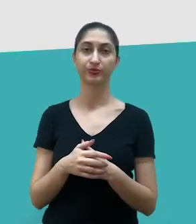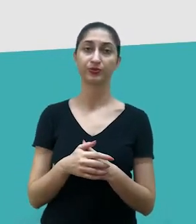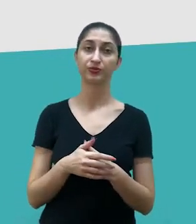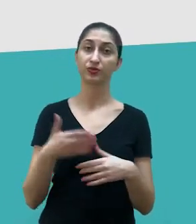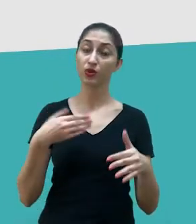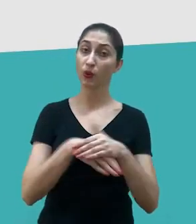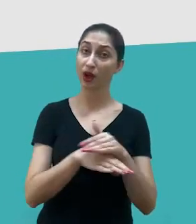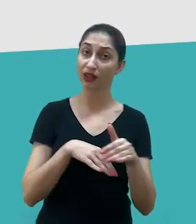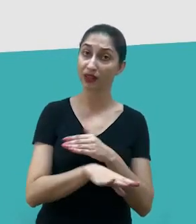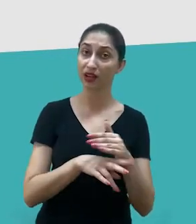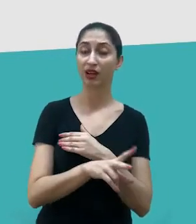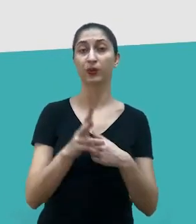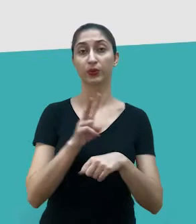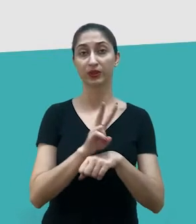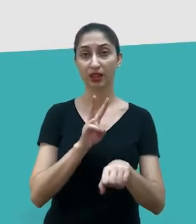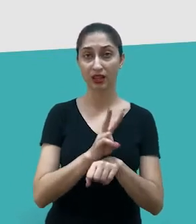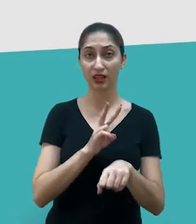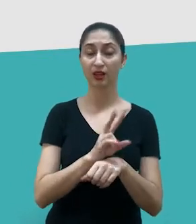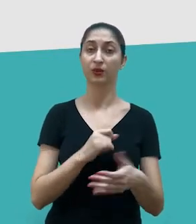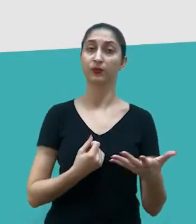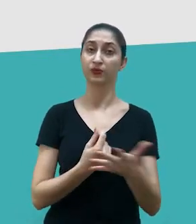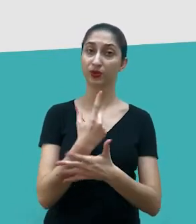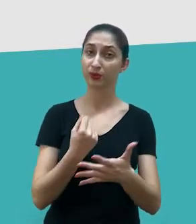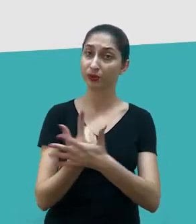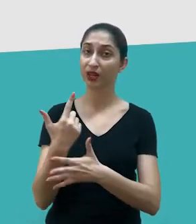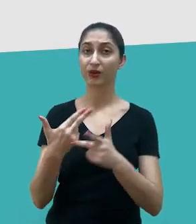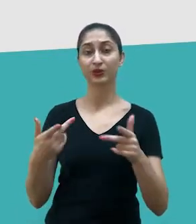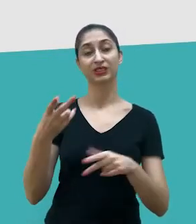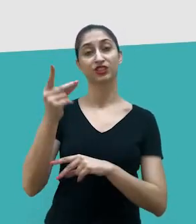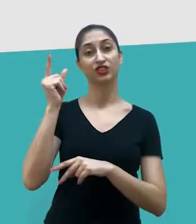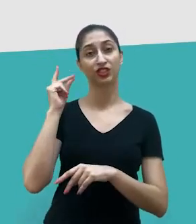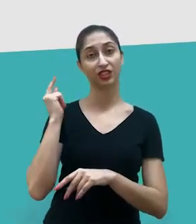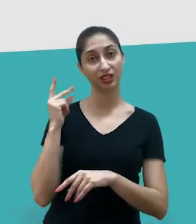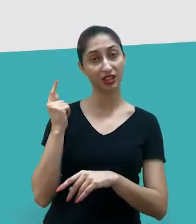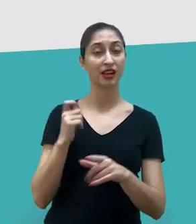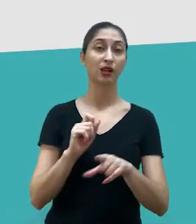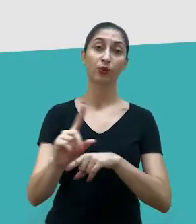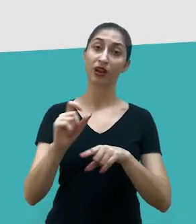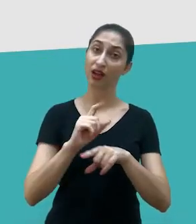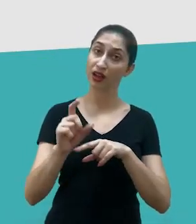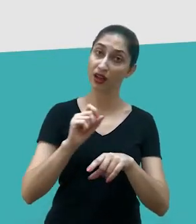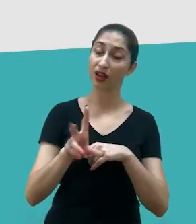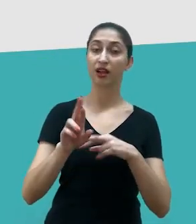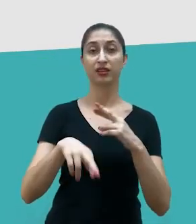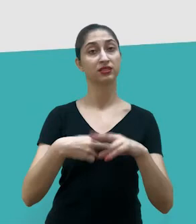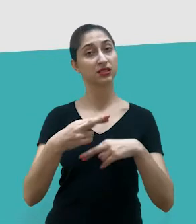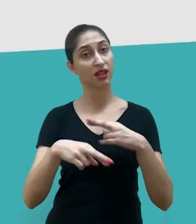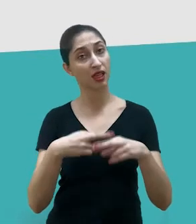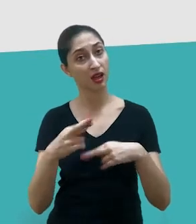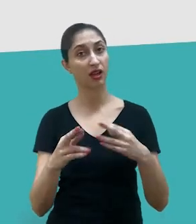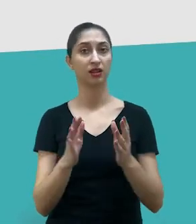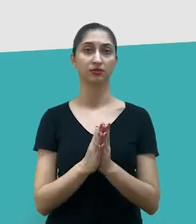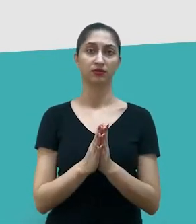guardar bem, conservar bem, comprar coisas antigas, alugar, reciclar,